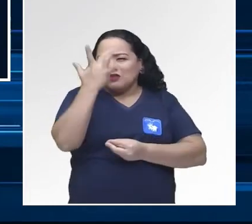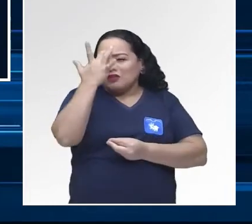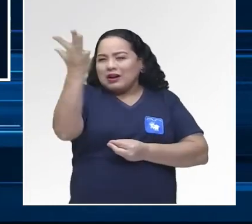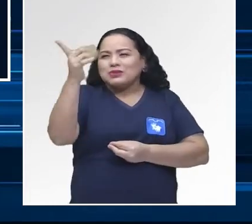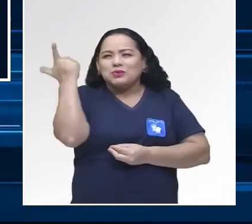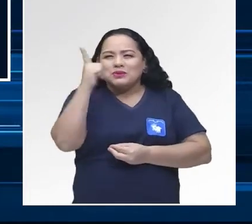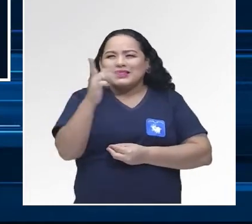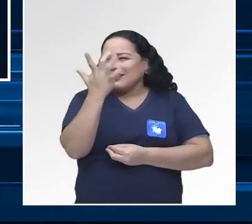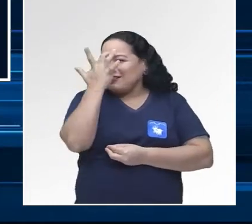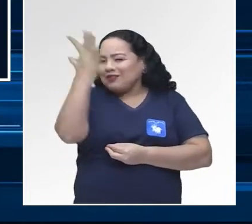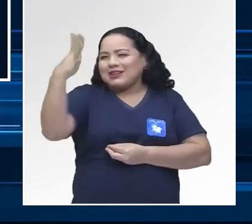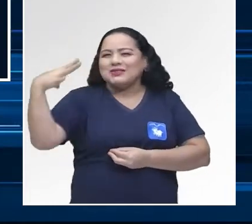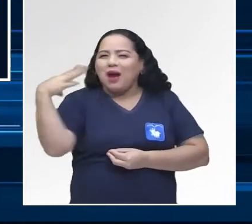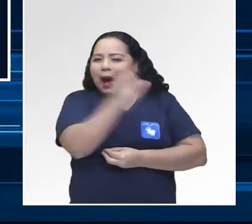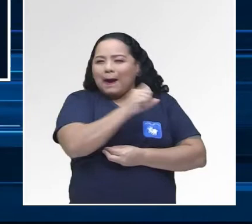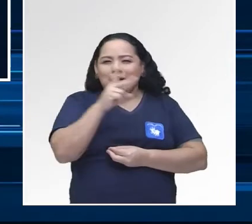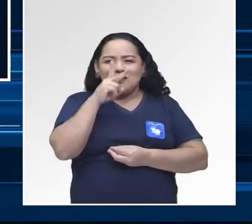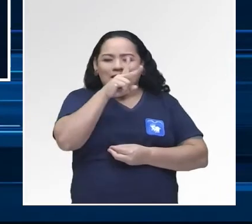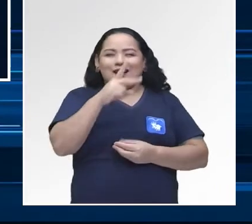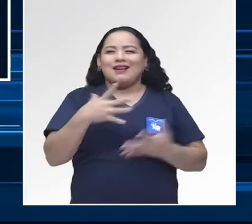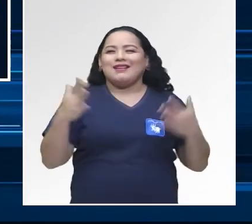você consegue logo,